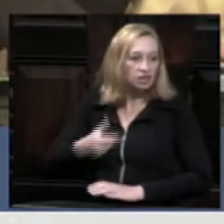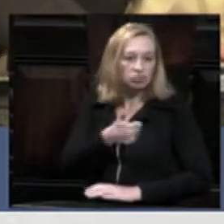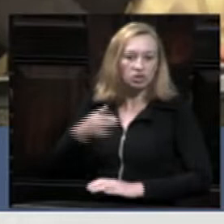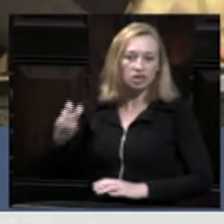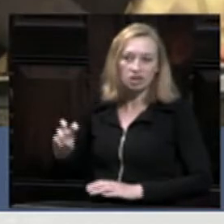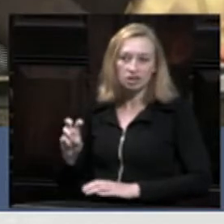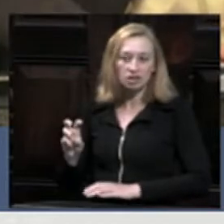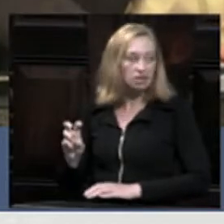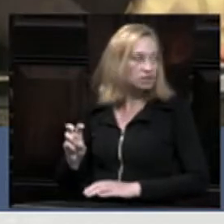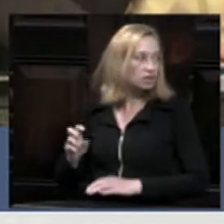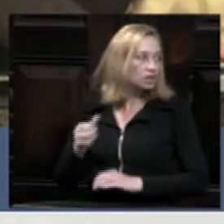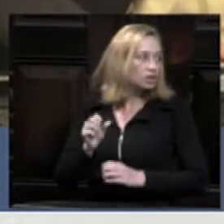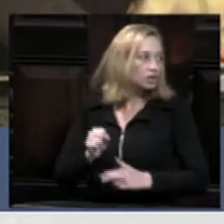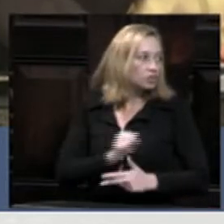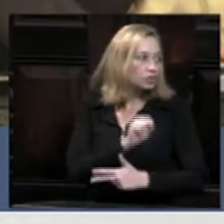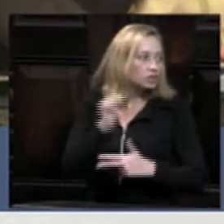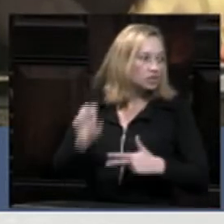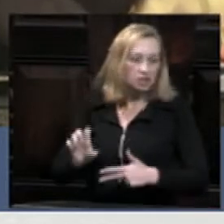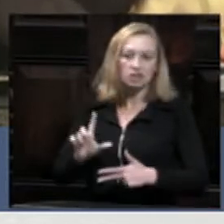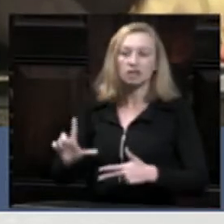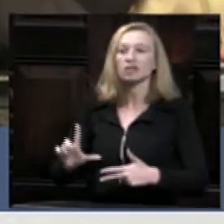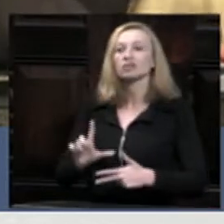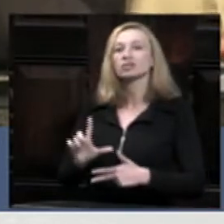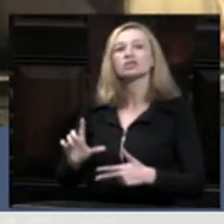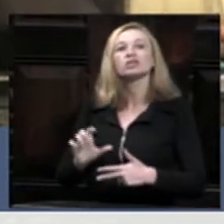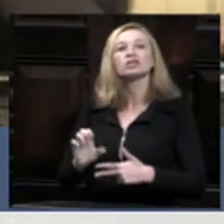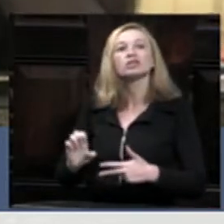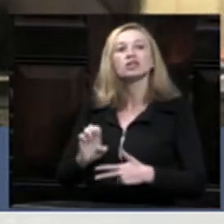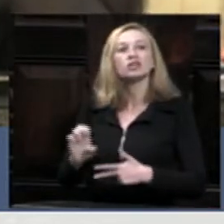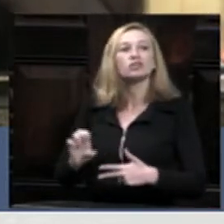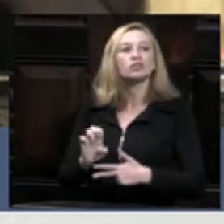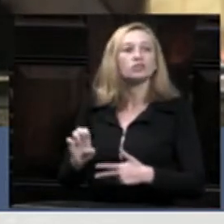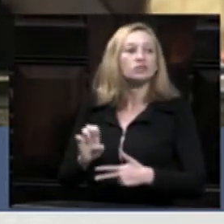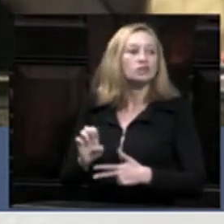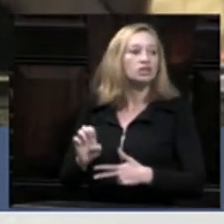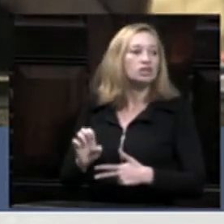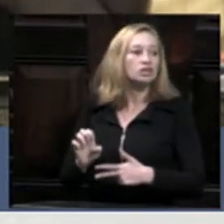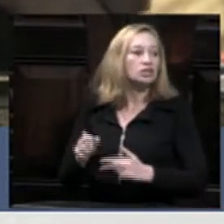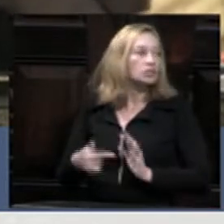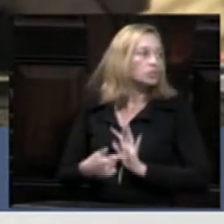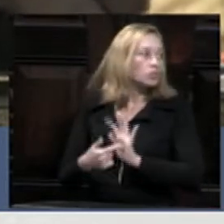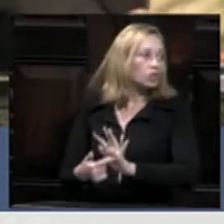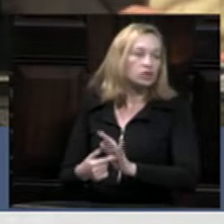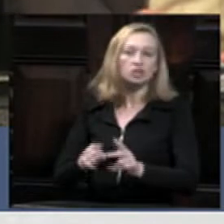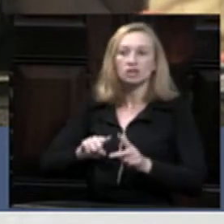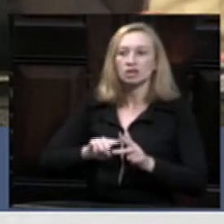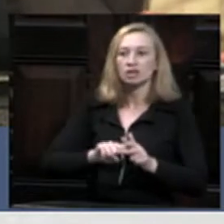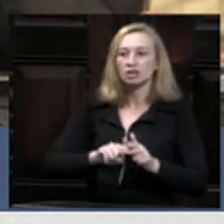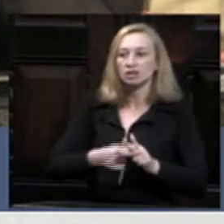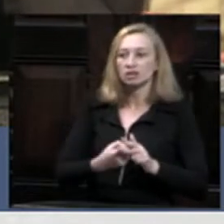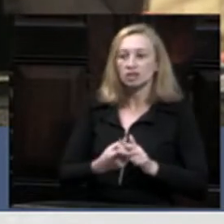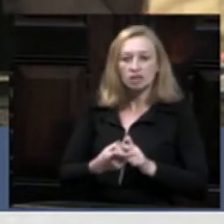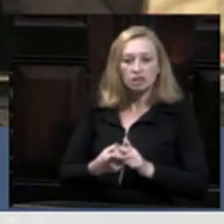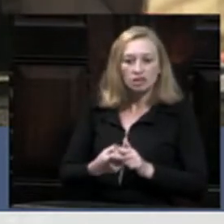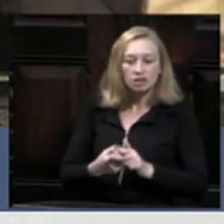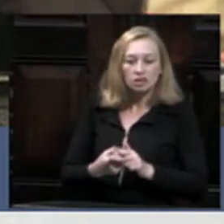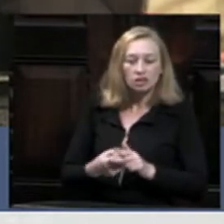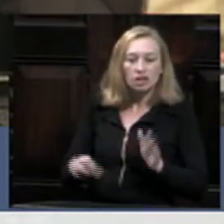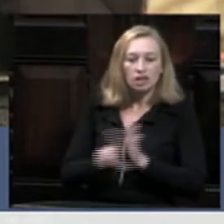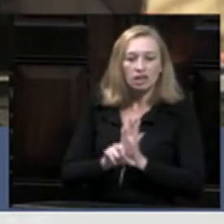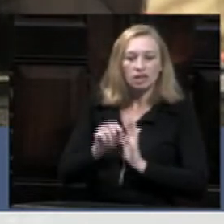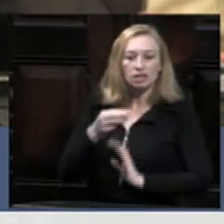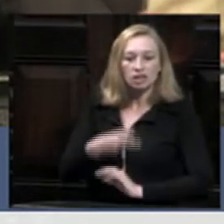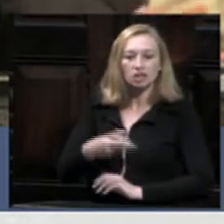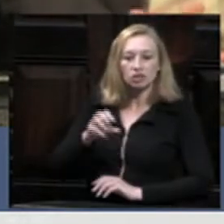333/2015, de autoria do Poder Executivo, mensagem 12/2015, que dispõe, que altera as disposições do Decreto-Lei 325, de